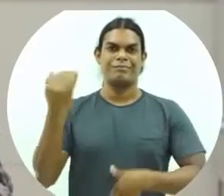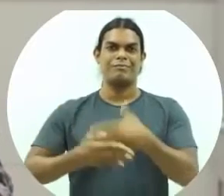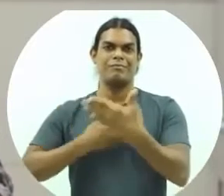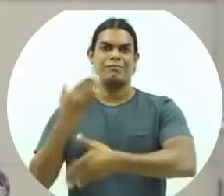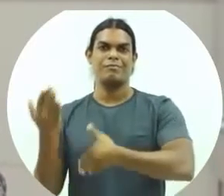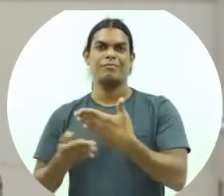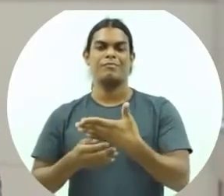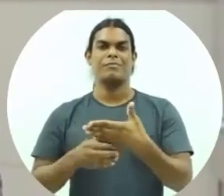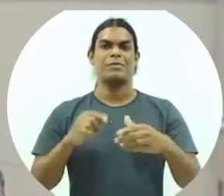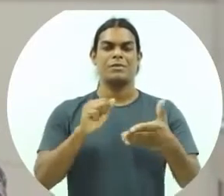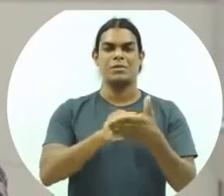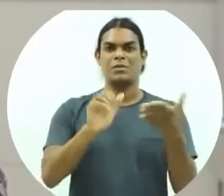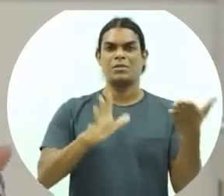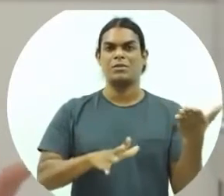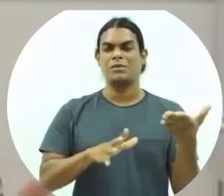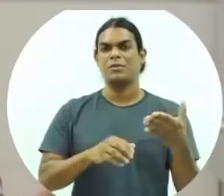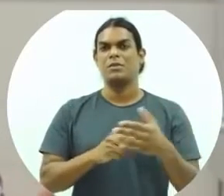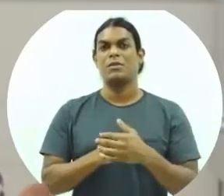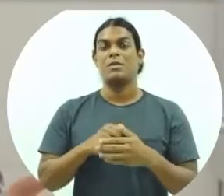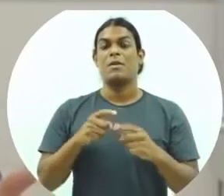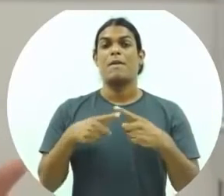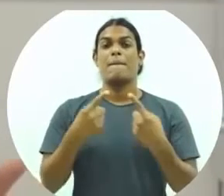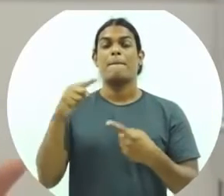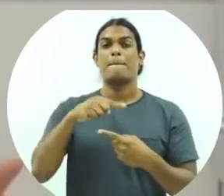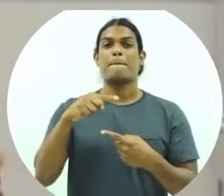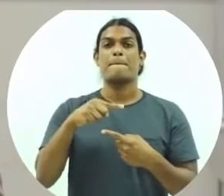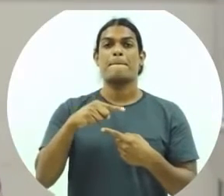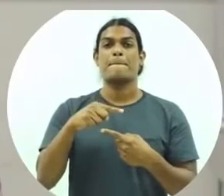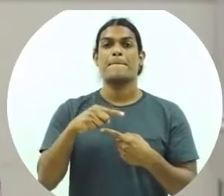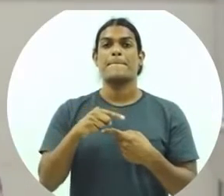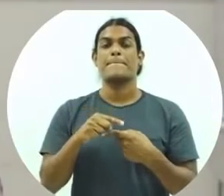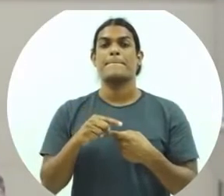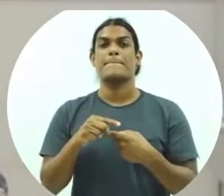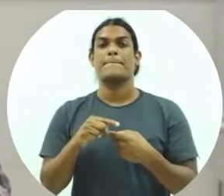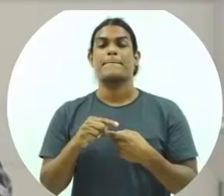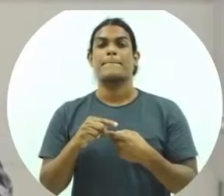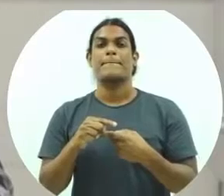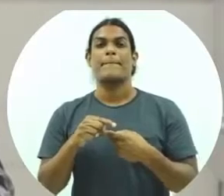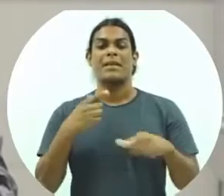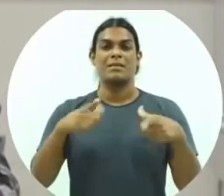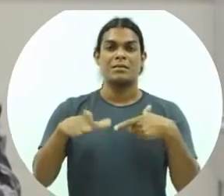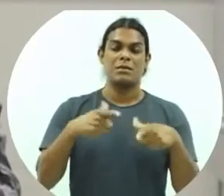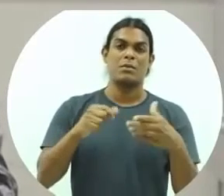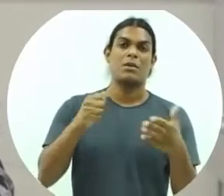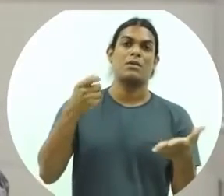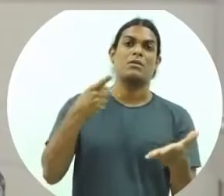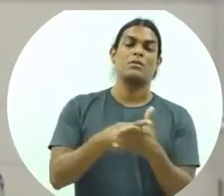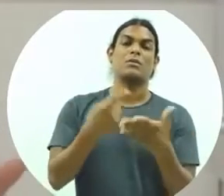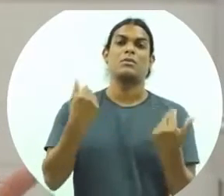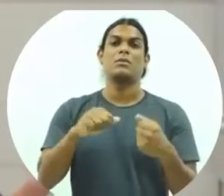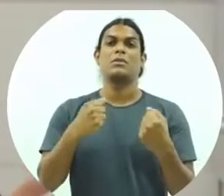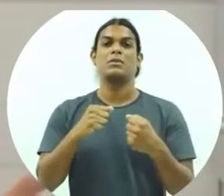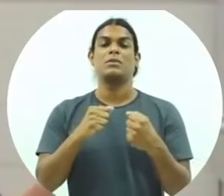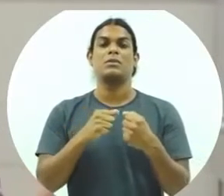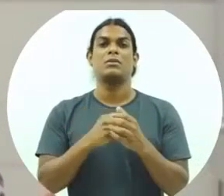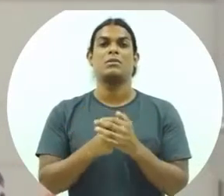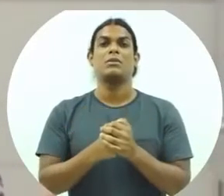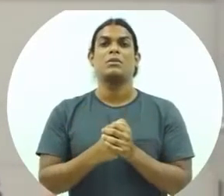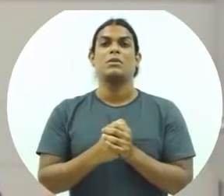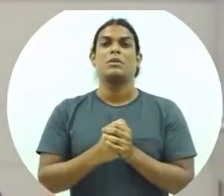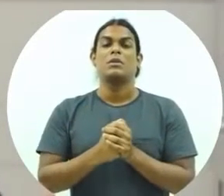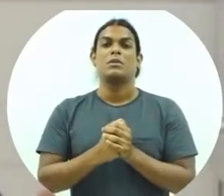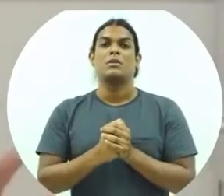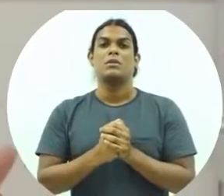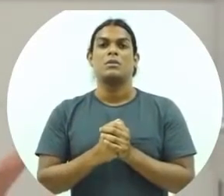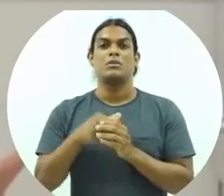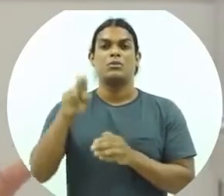das atividades. Mas para que essas competências aconteçam, existem alguns fatores críticos, que na realidade são os